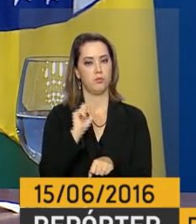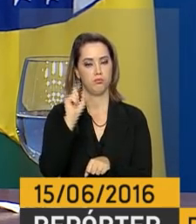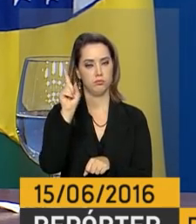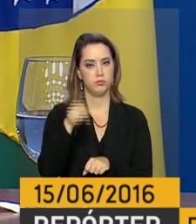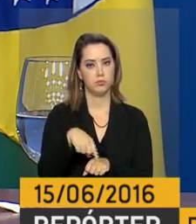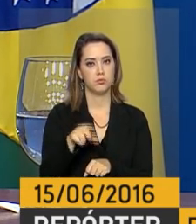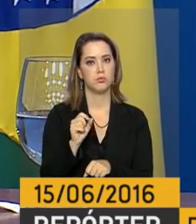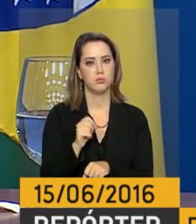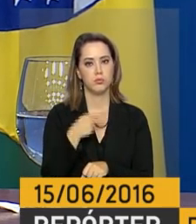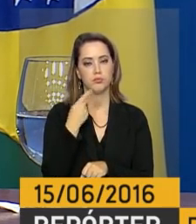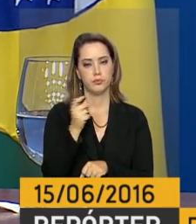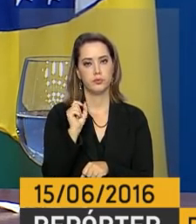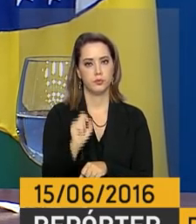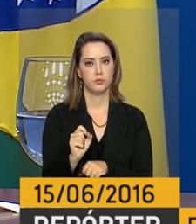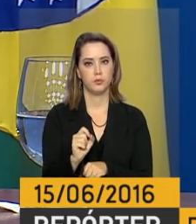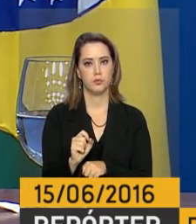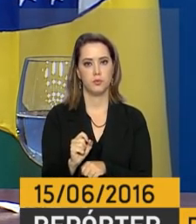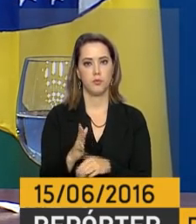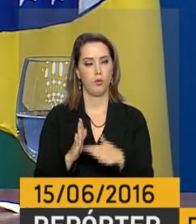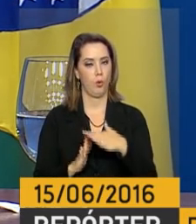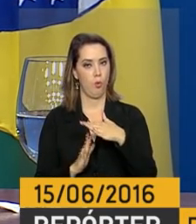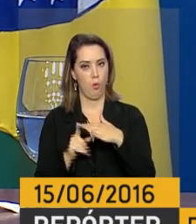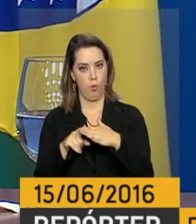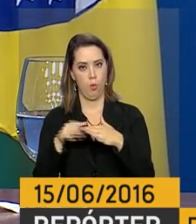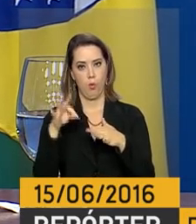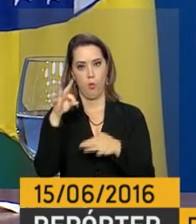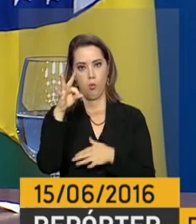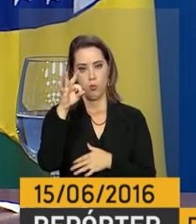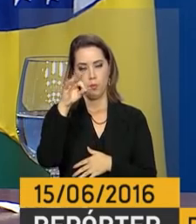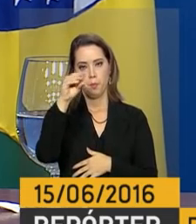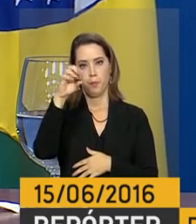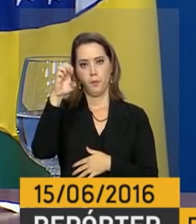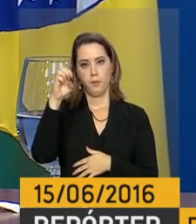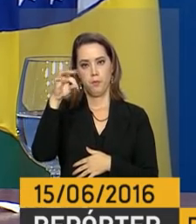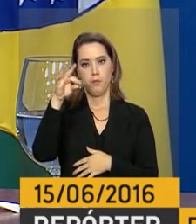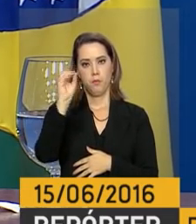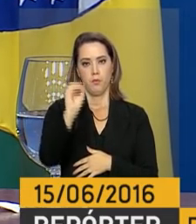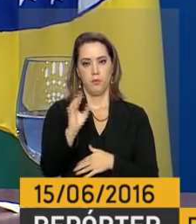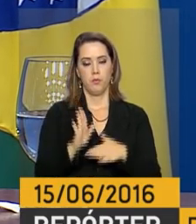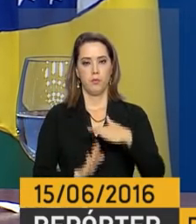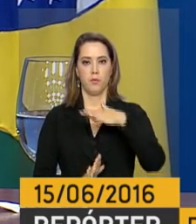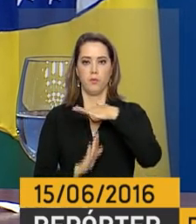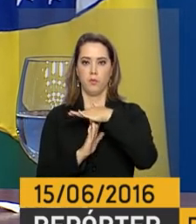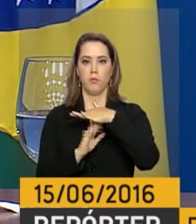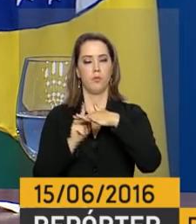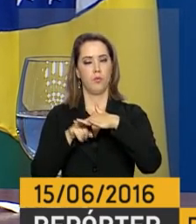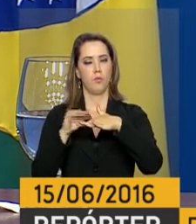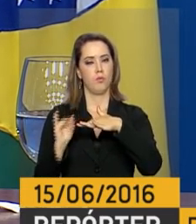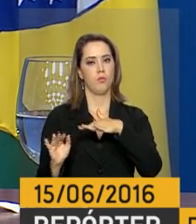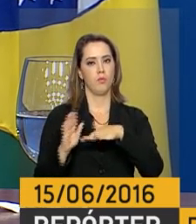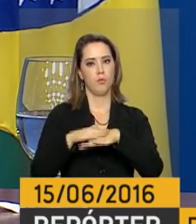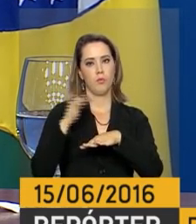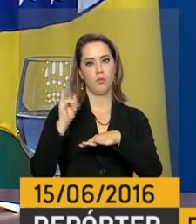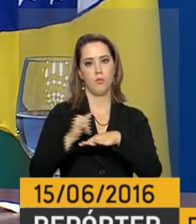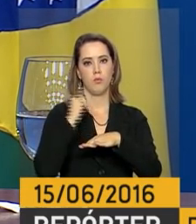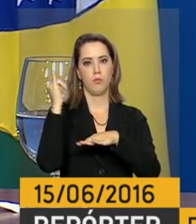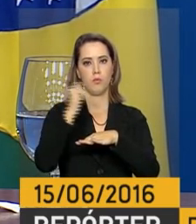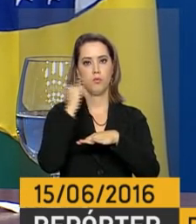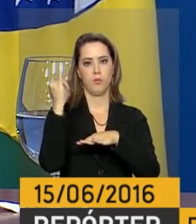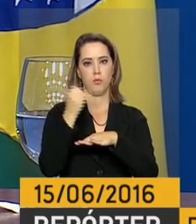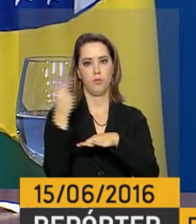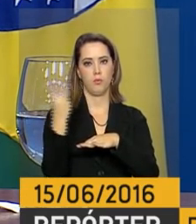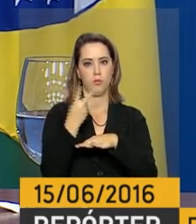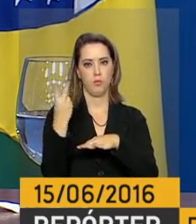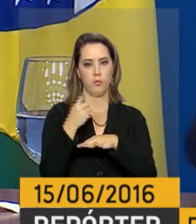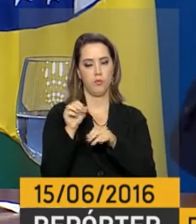exatamente a que eu falei. Vamos fixar o critério para o teto, que é o mais importante, para os dois grandes